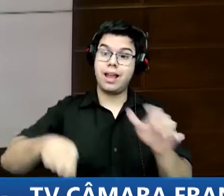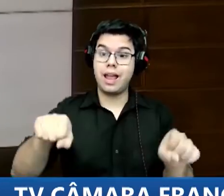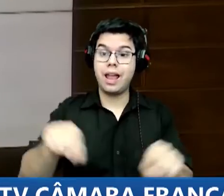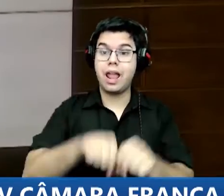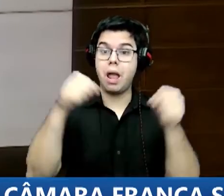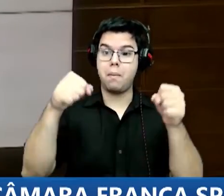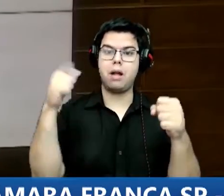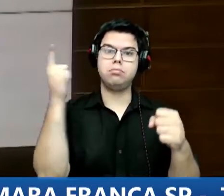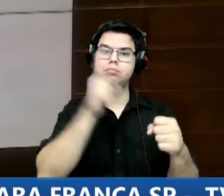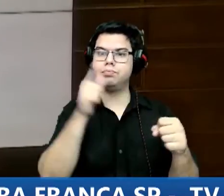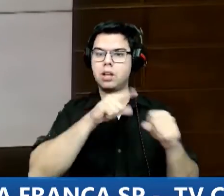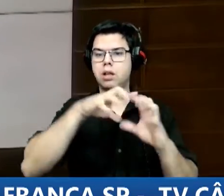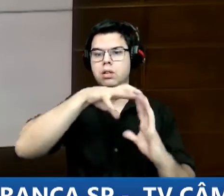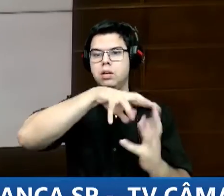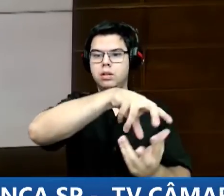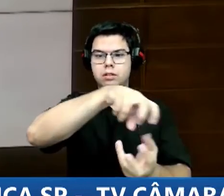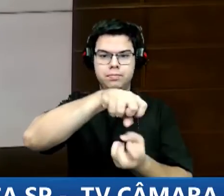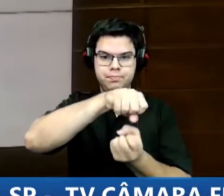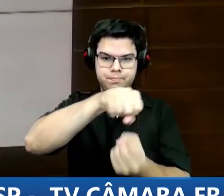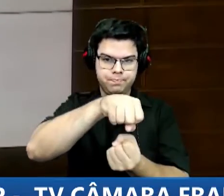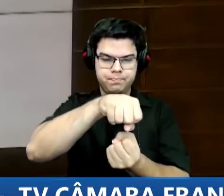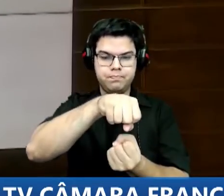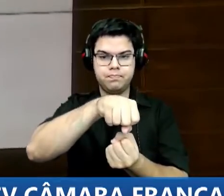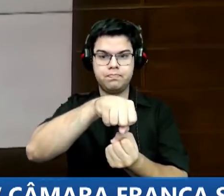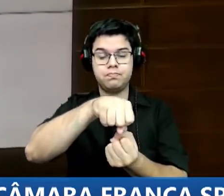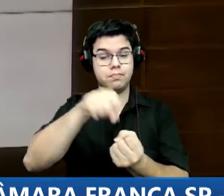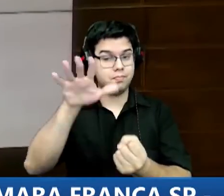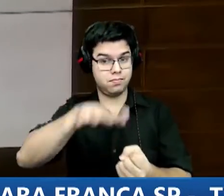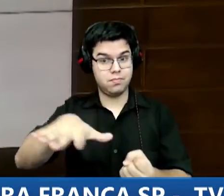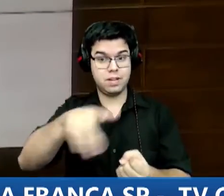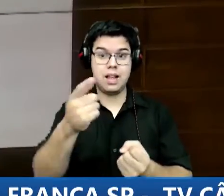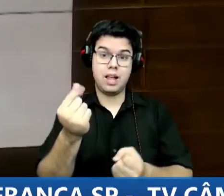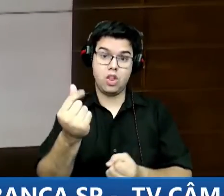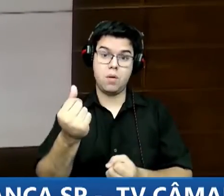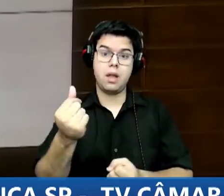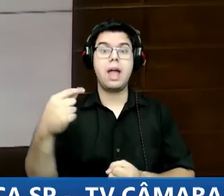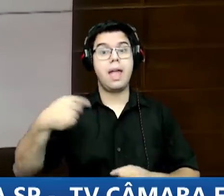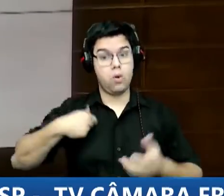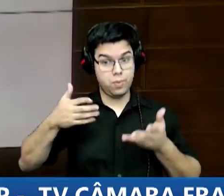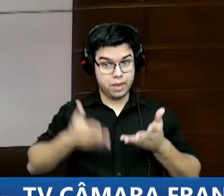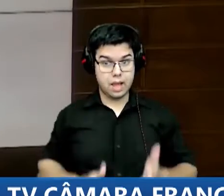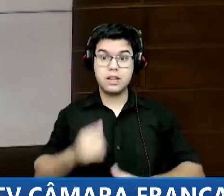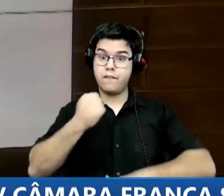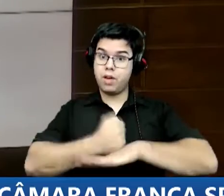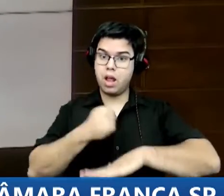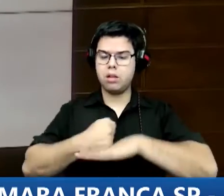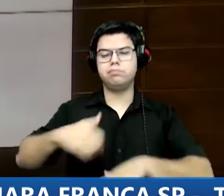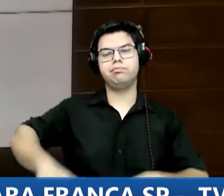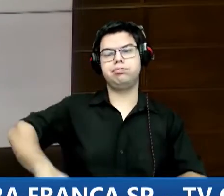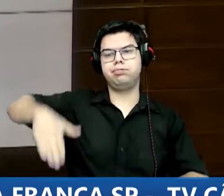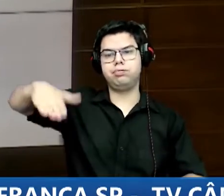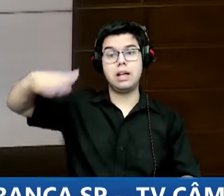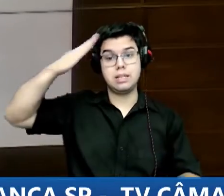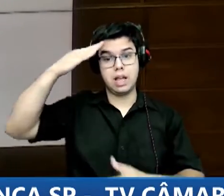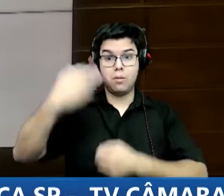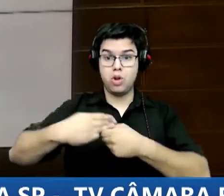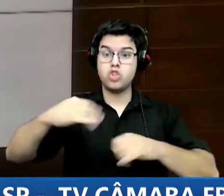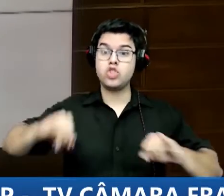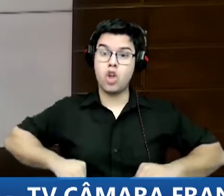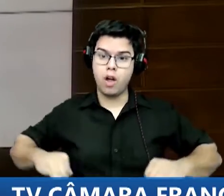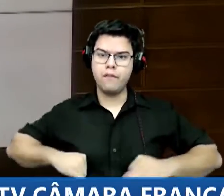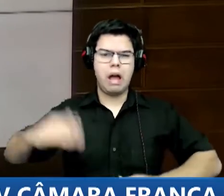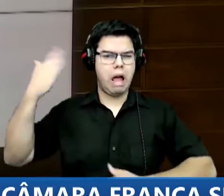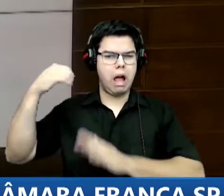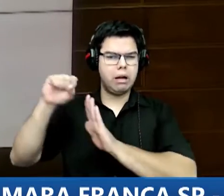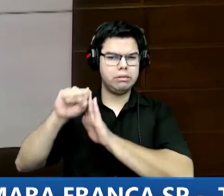econômico. Eu sou de Franca, nasci aqui, vivi aqui a minha vida inteira, e sei bem o que o município sofreu no final dos anos 80, quando